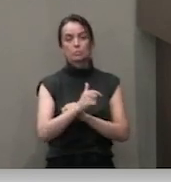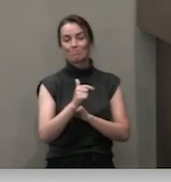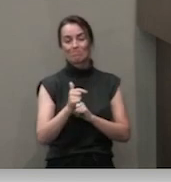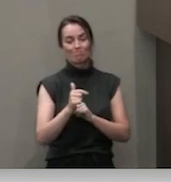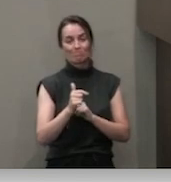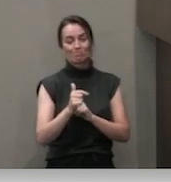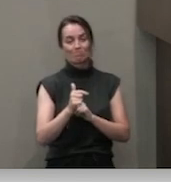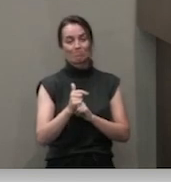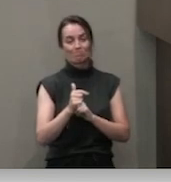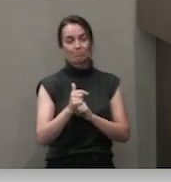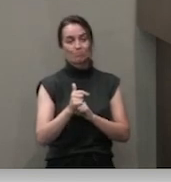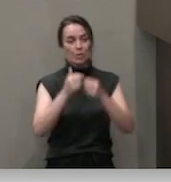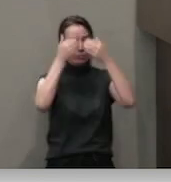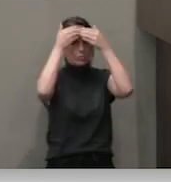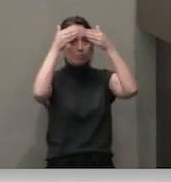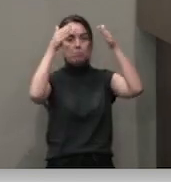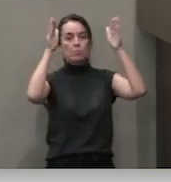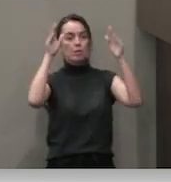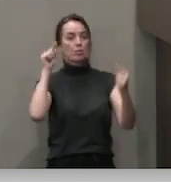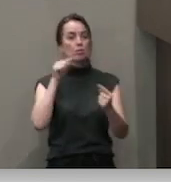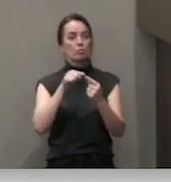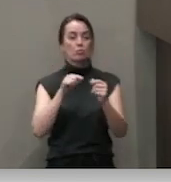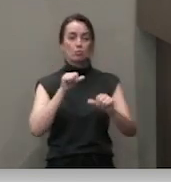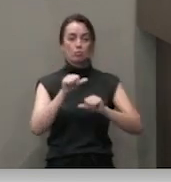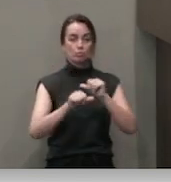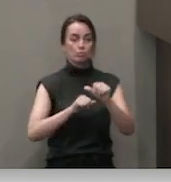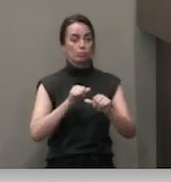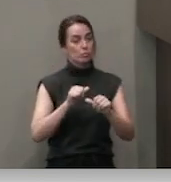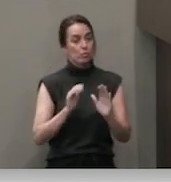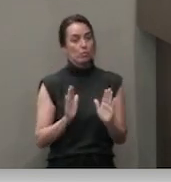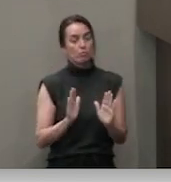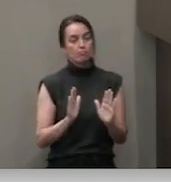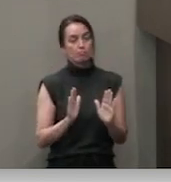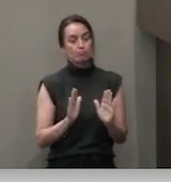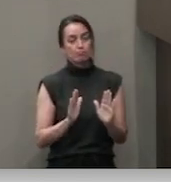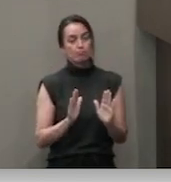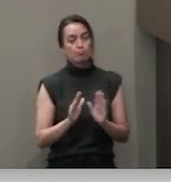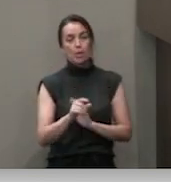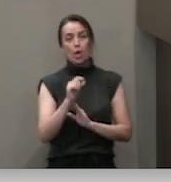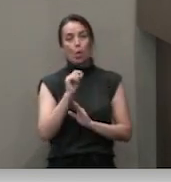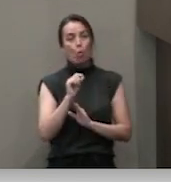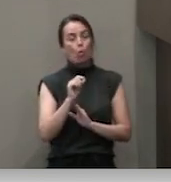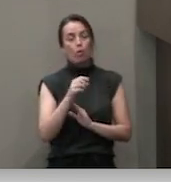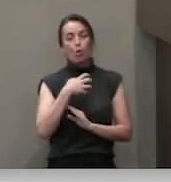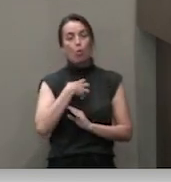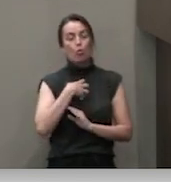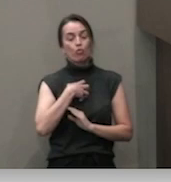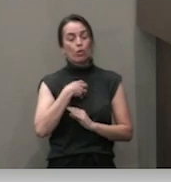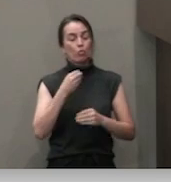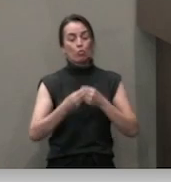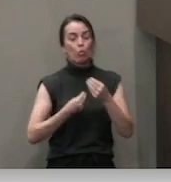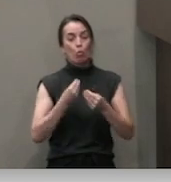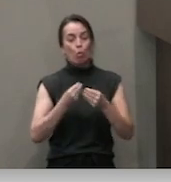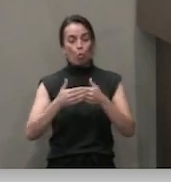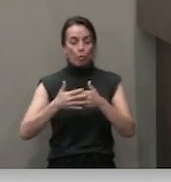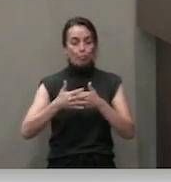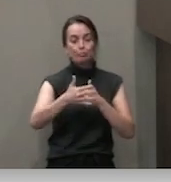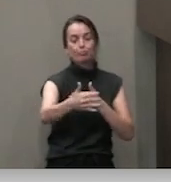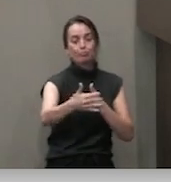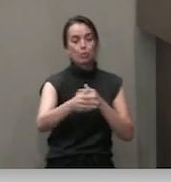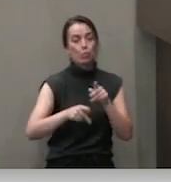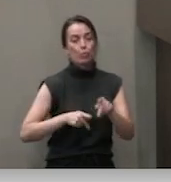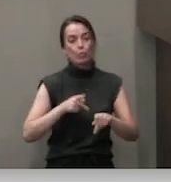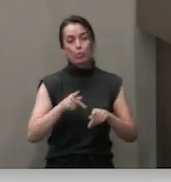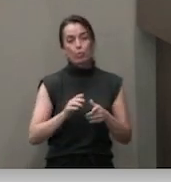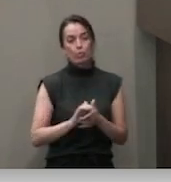para tentar mudar olha o que será nesses próximos anos da nossa população fica